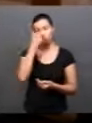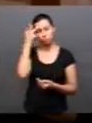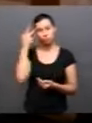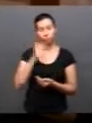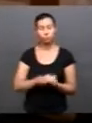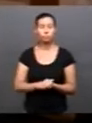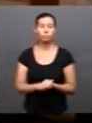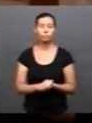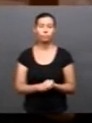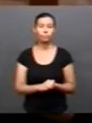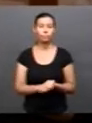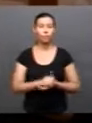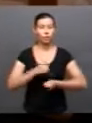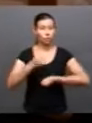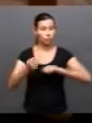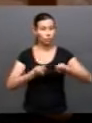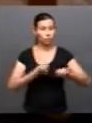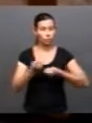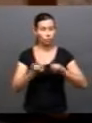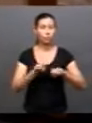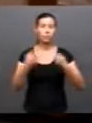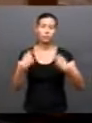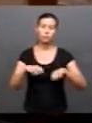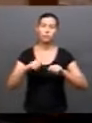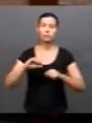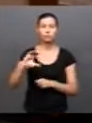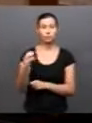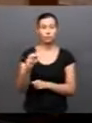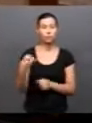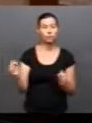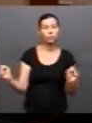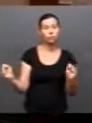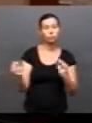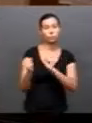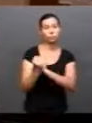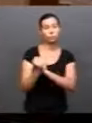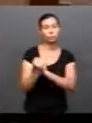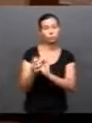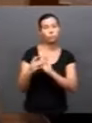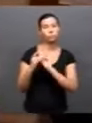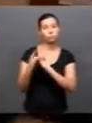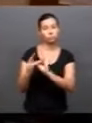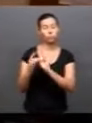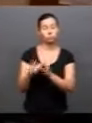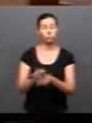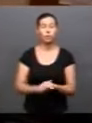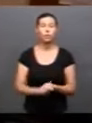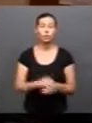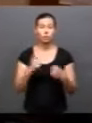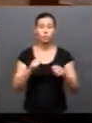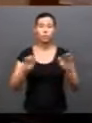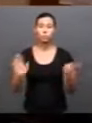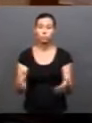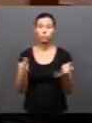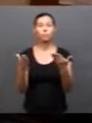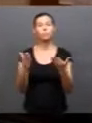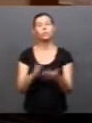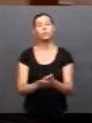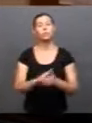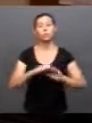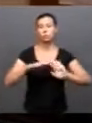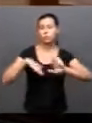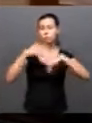economia cada dia mais utiliza a ciência. Ciência e economia estão juntas. Ou seja, você tem que promover o desenvolvimento social e,